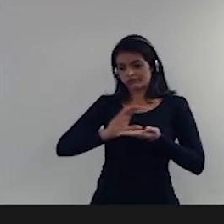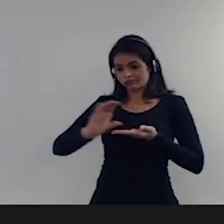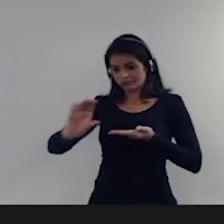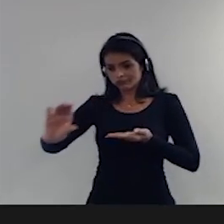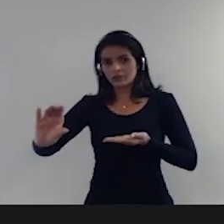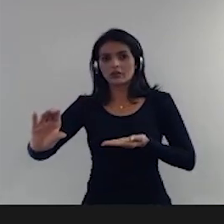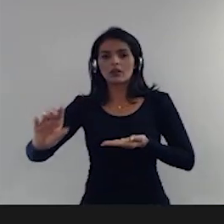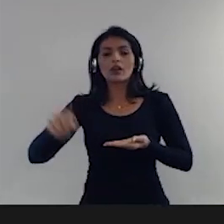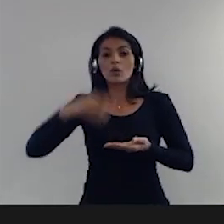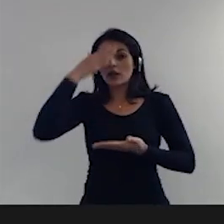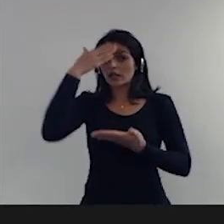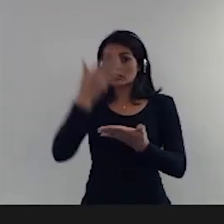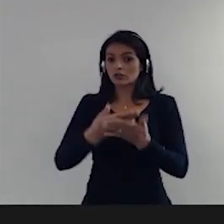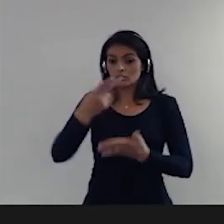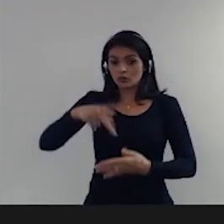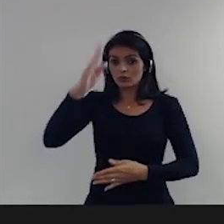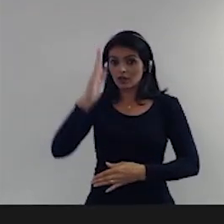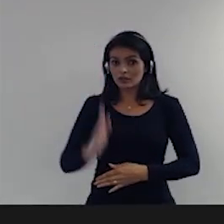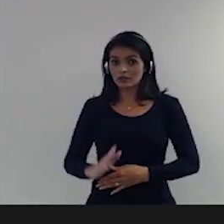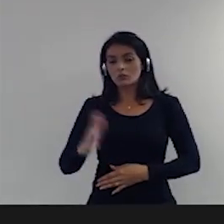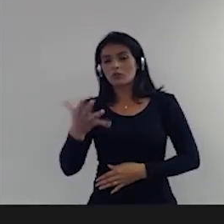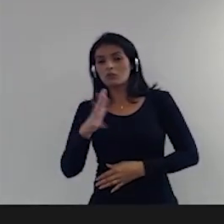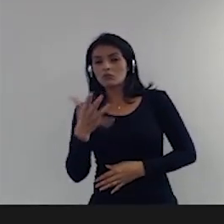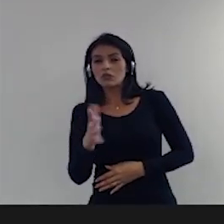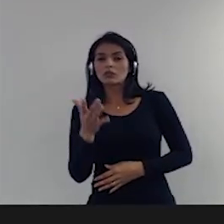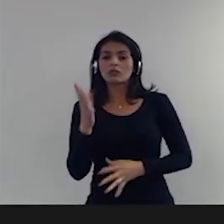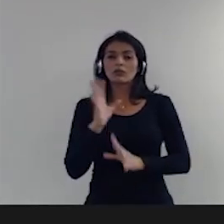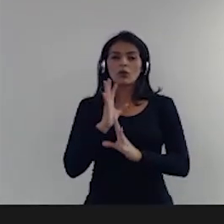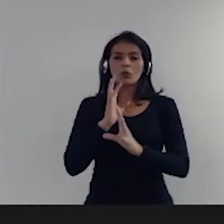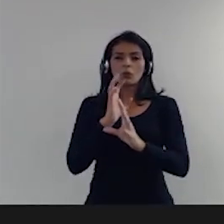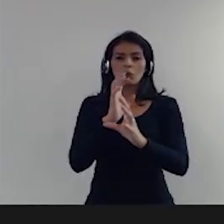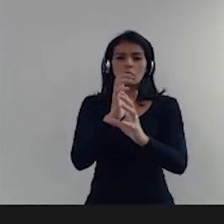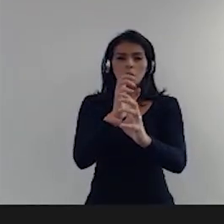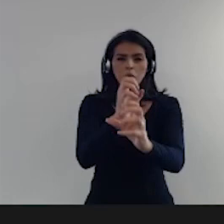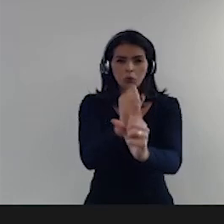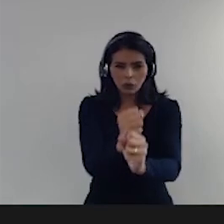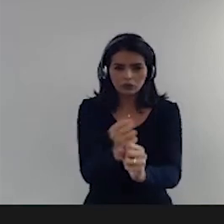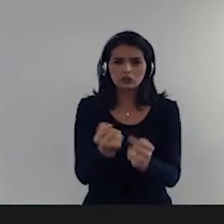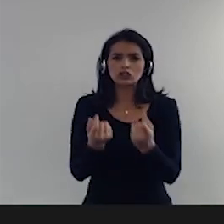região. Quer dizer, eu acredito que o Brasil deva ter levantado uma quantia muito grande,